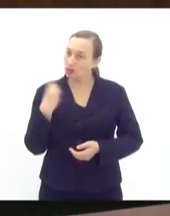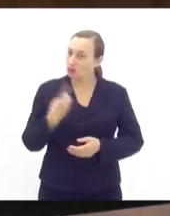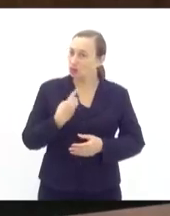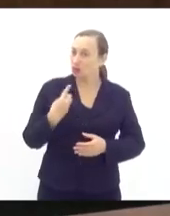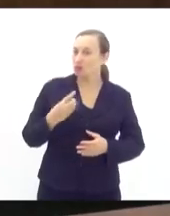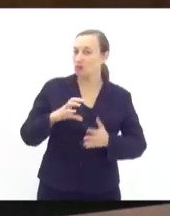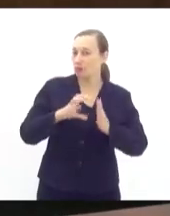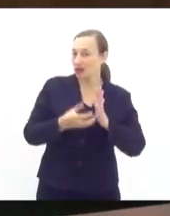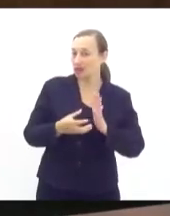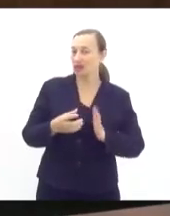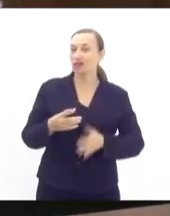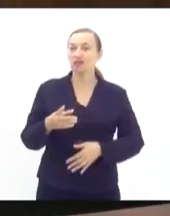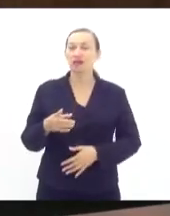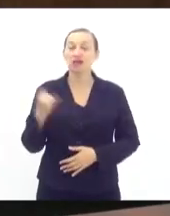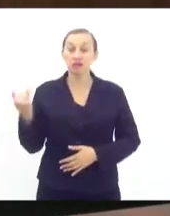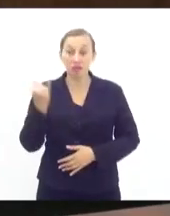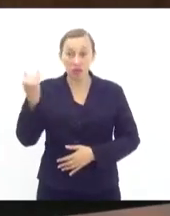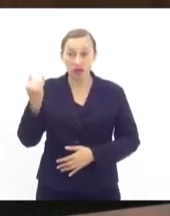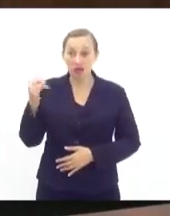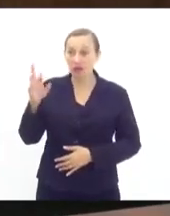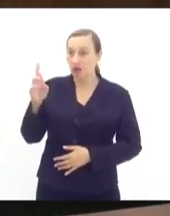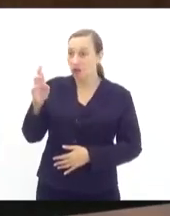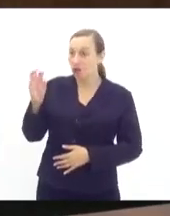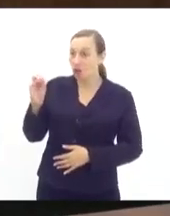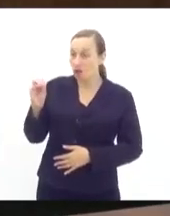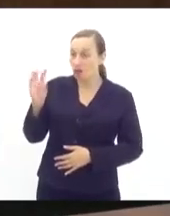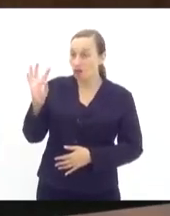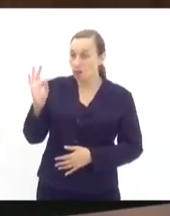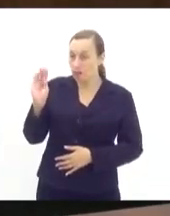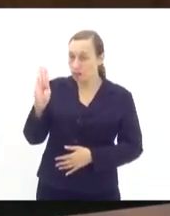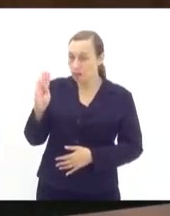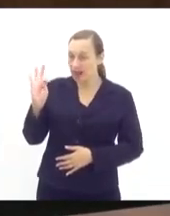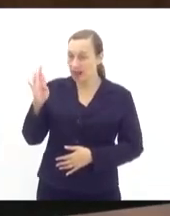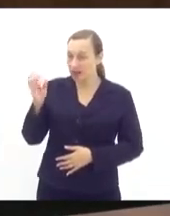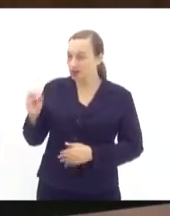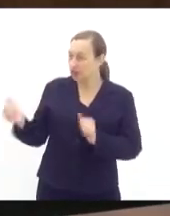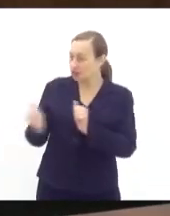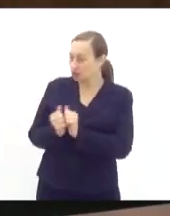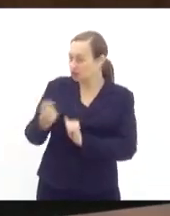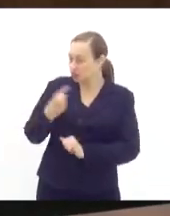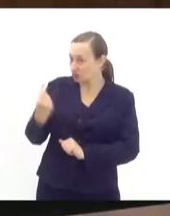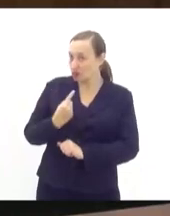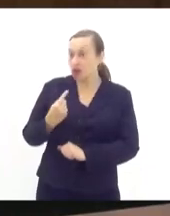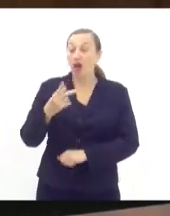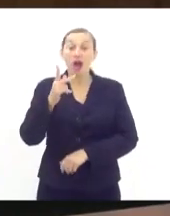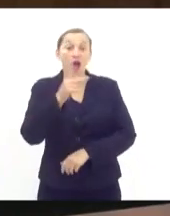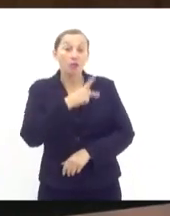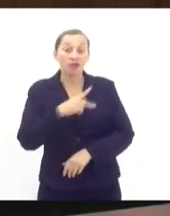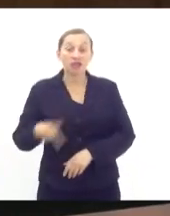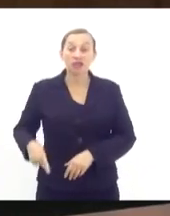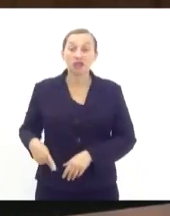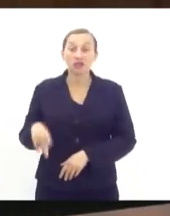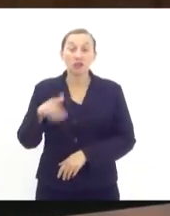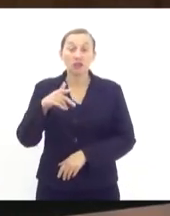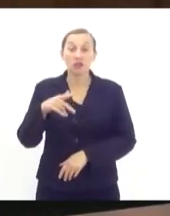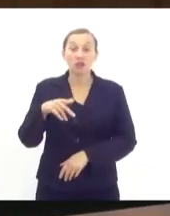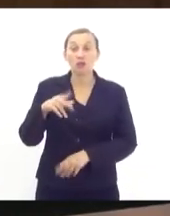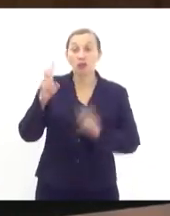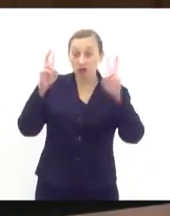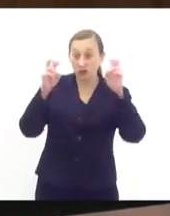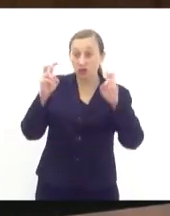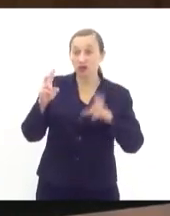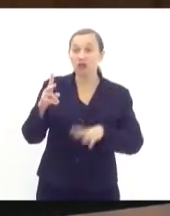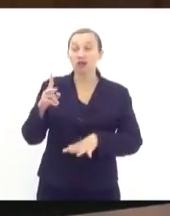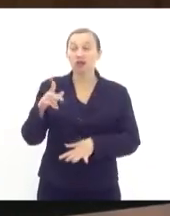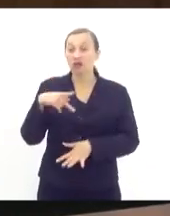Roberto você está aqui conosco e Presidente com relação ao fato que a senhora acabou de mencionar eu